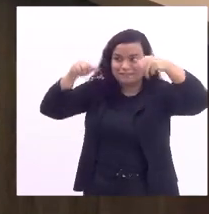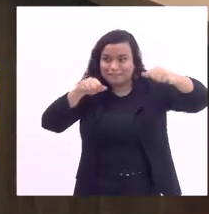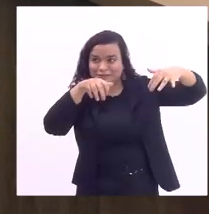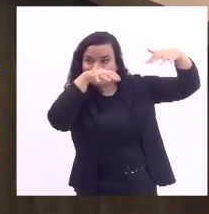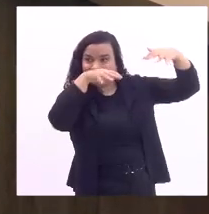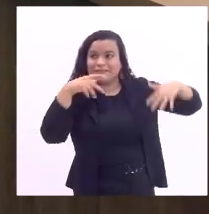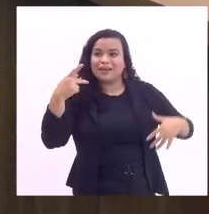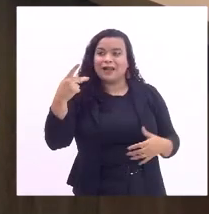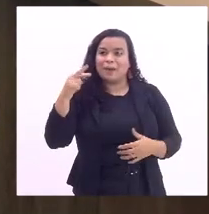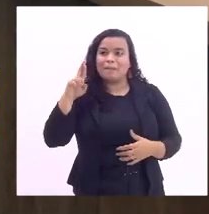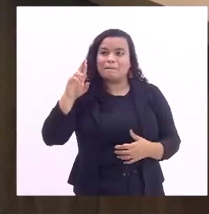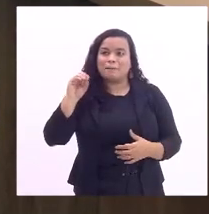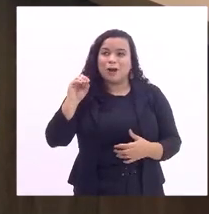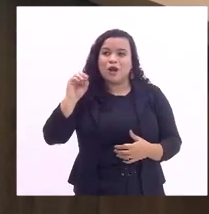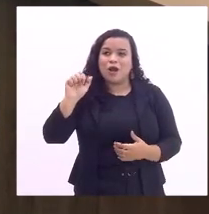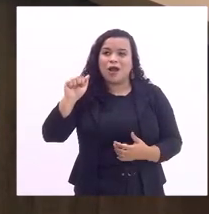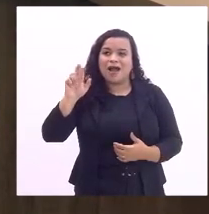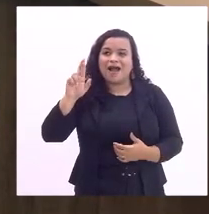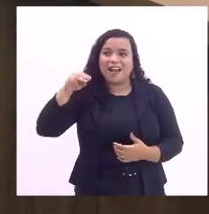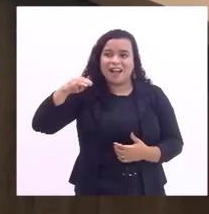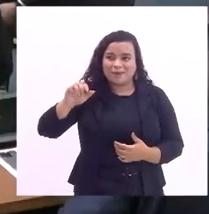ProArma,